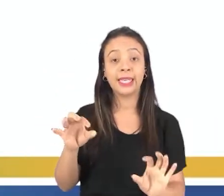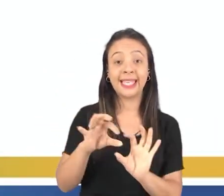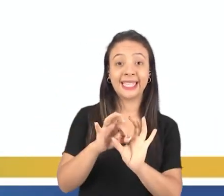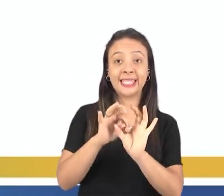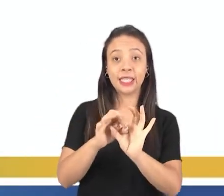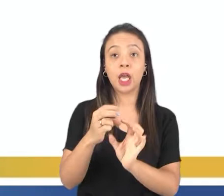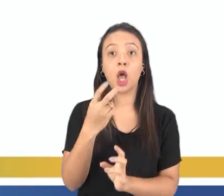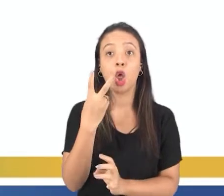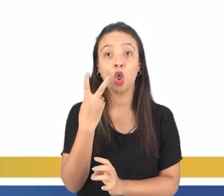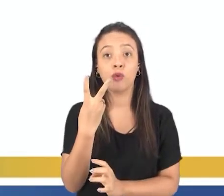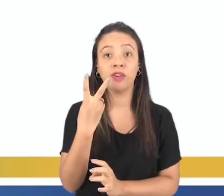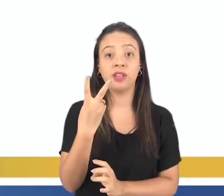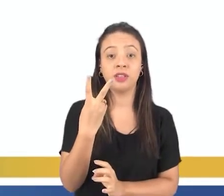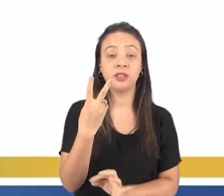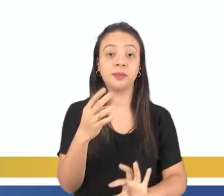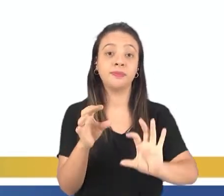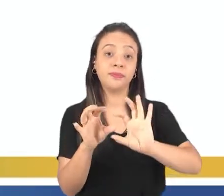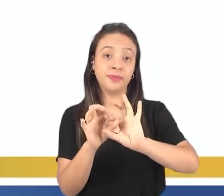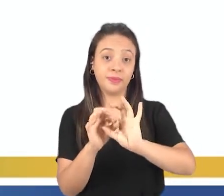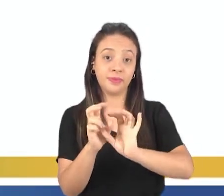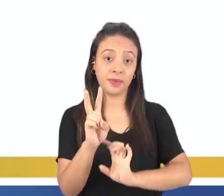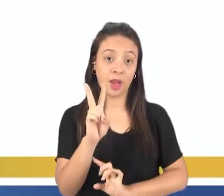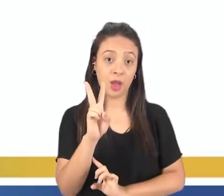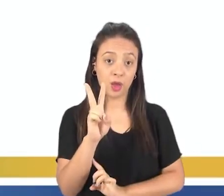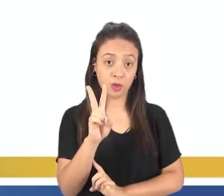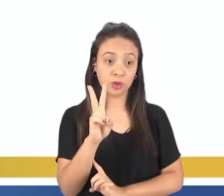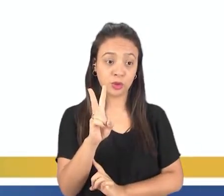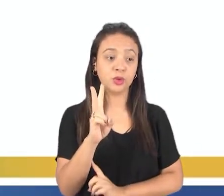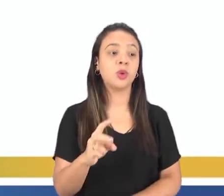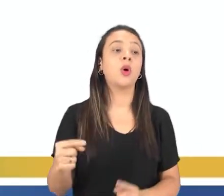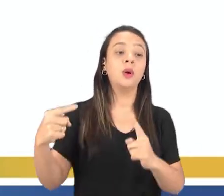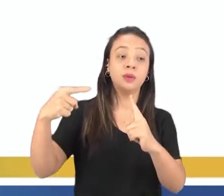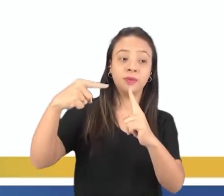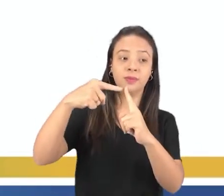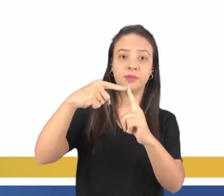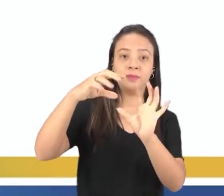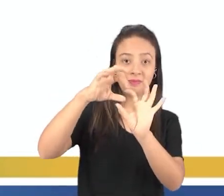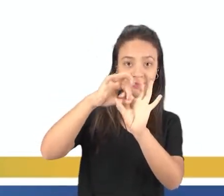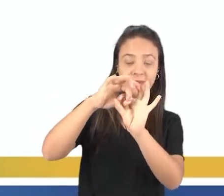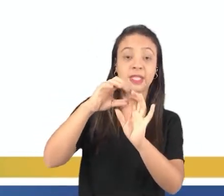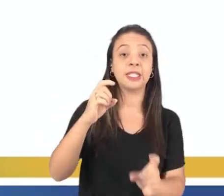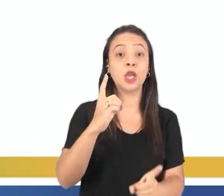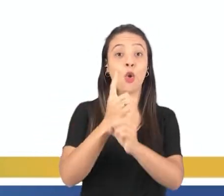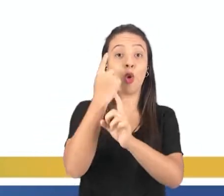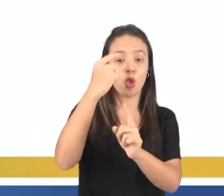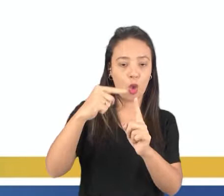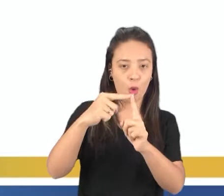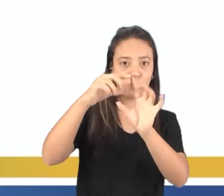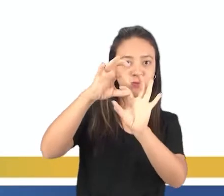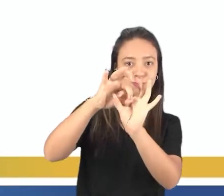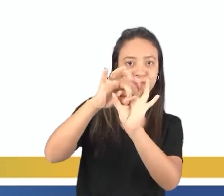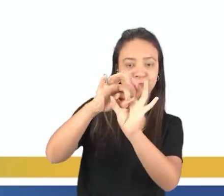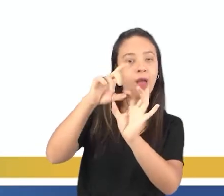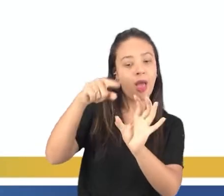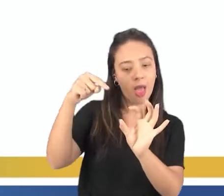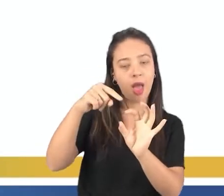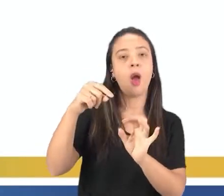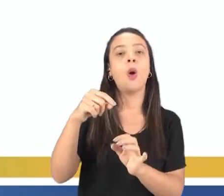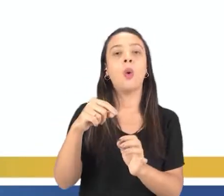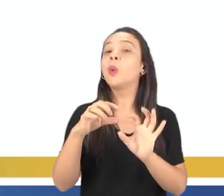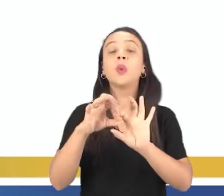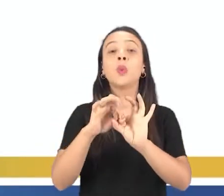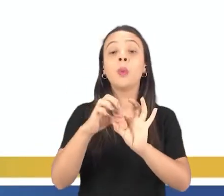opostos. Quando nós traçamos a diagonal do paralelogramo, elas se encontram em um ponto, e esse ponto é o ponto médio